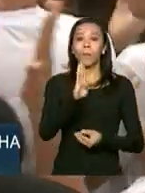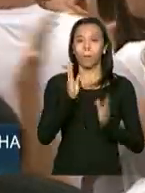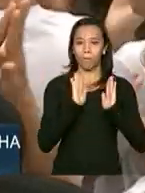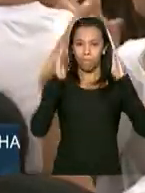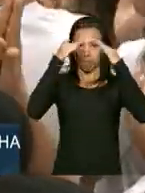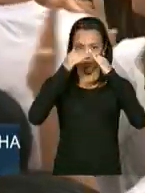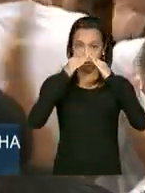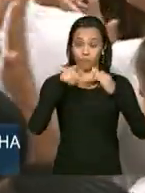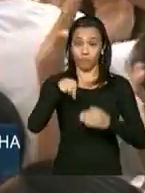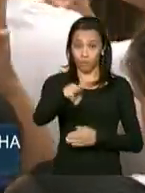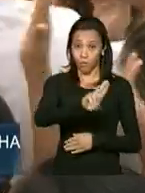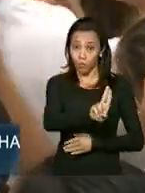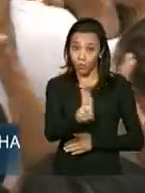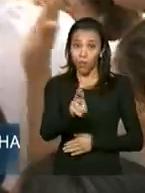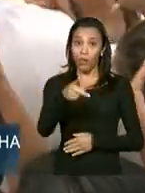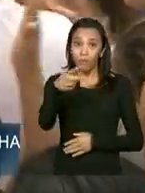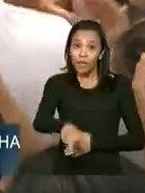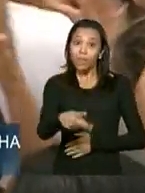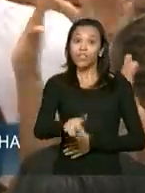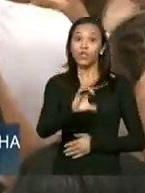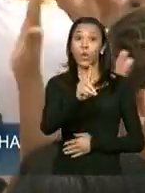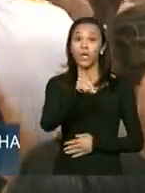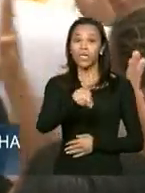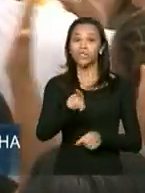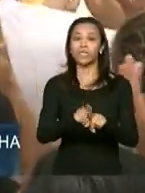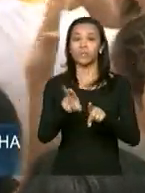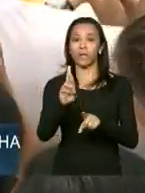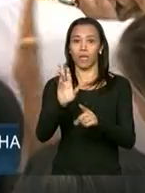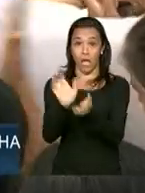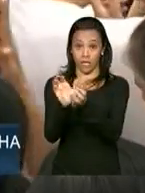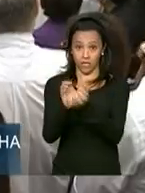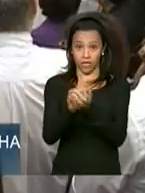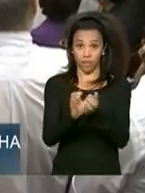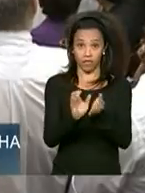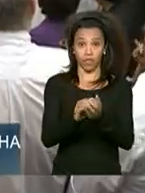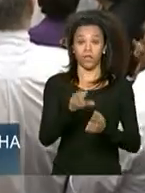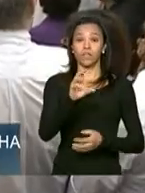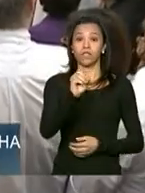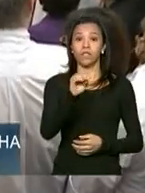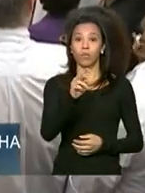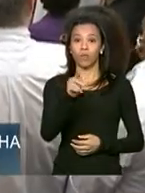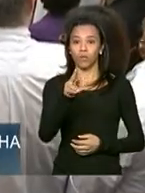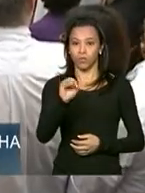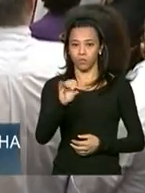da Arquidiocese de Olinda e Recife, Dom Fernando Saburido.